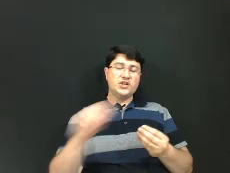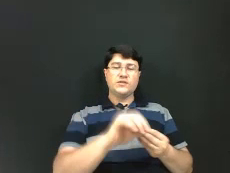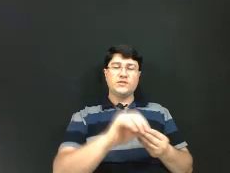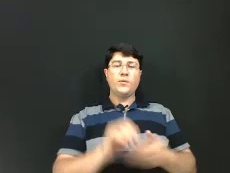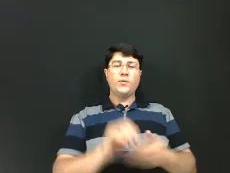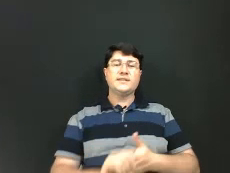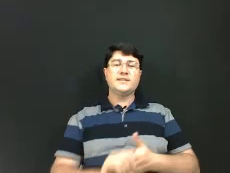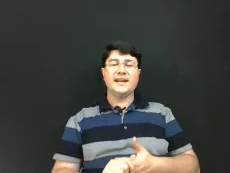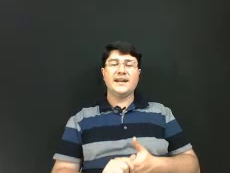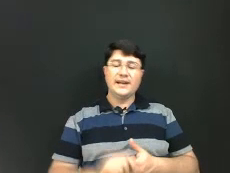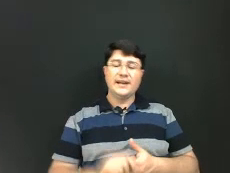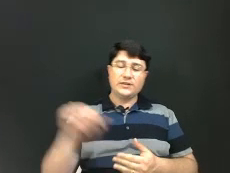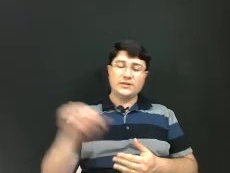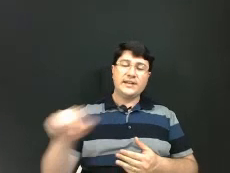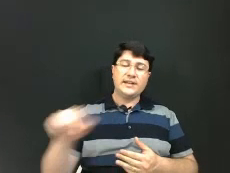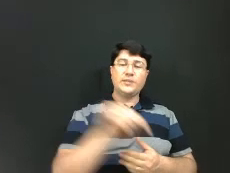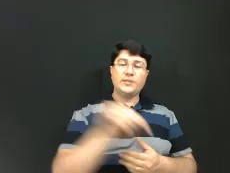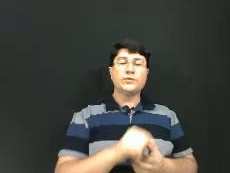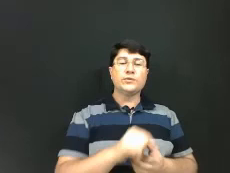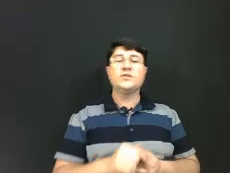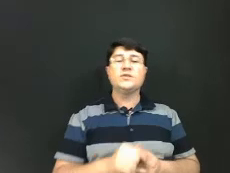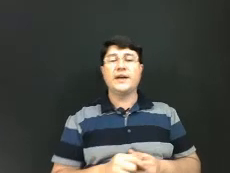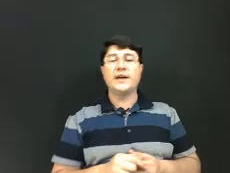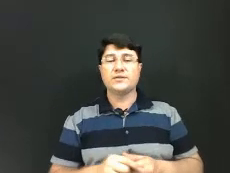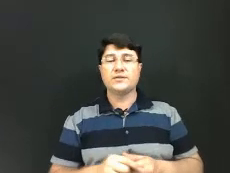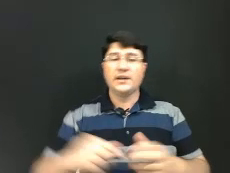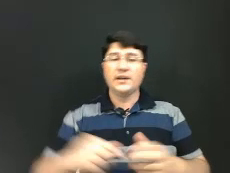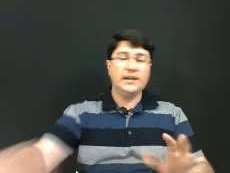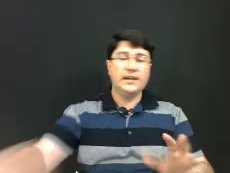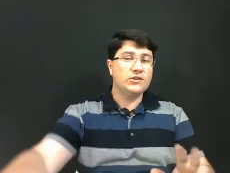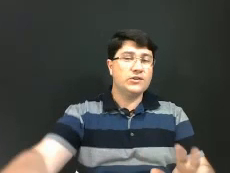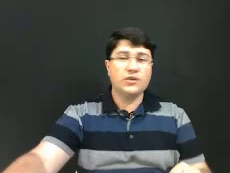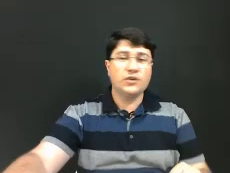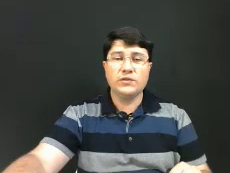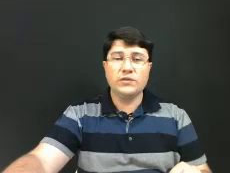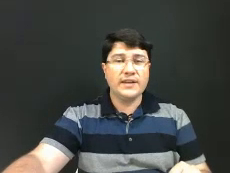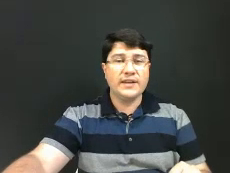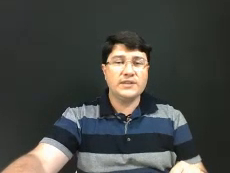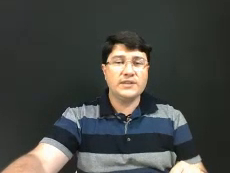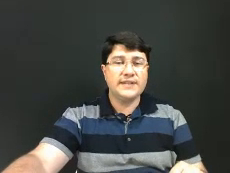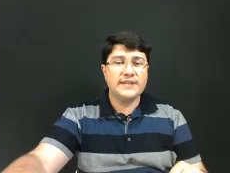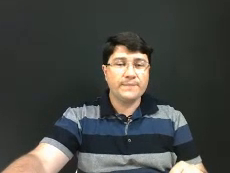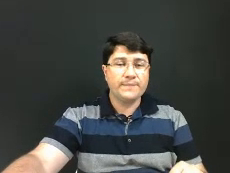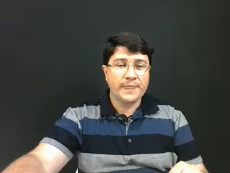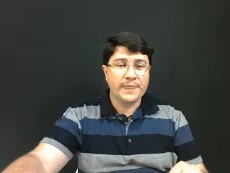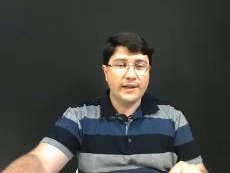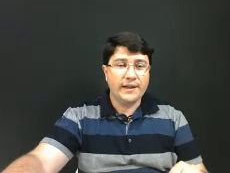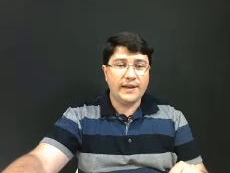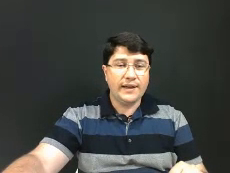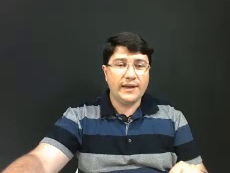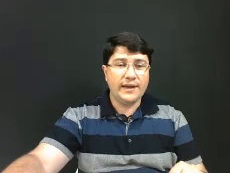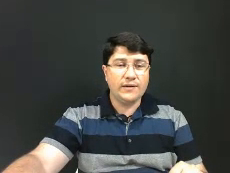os adjetivos não podem estar associados a pontos de espaços. Então a gente não consegue utilizar